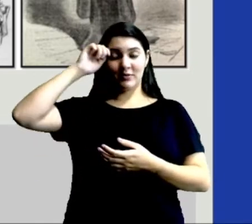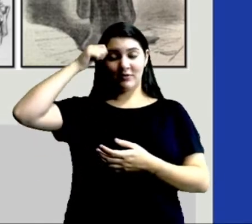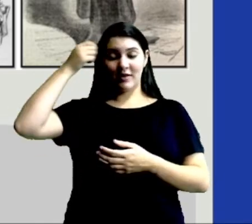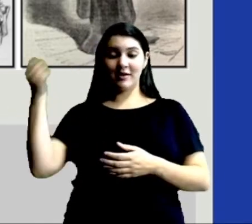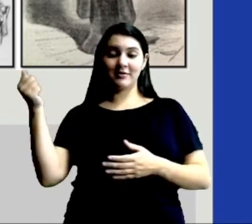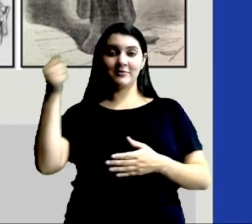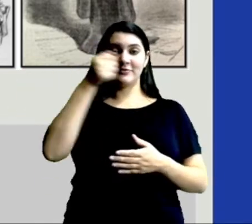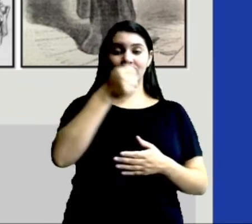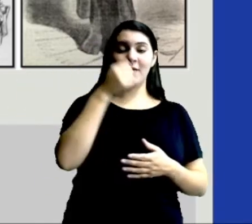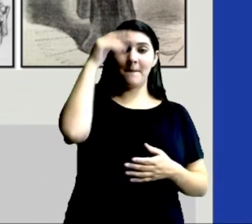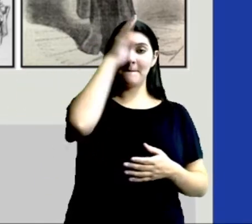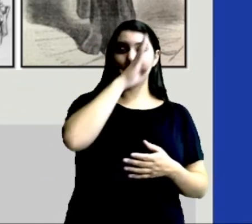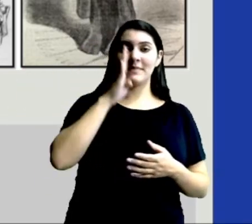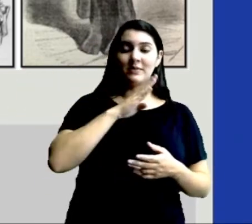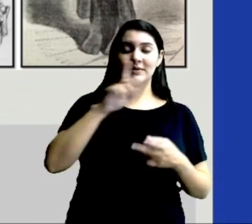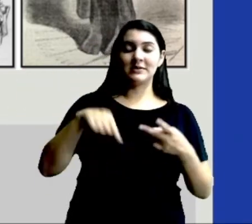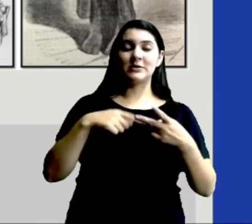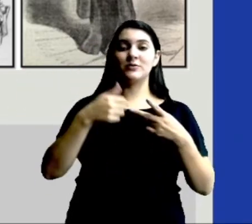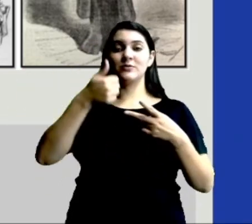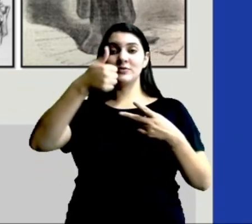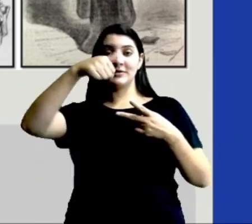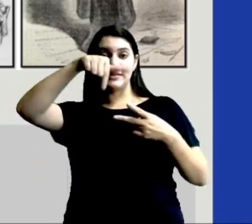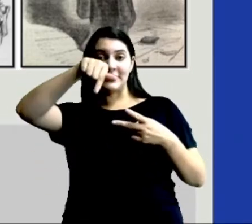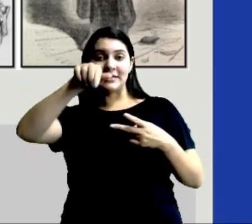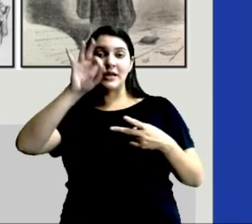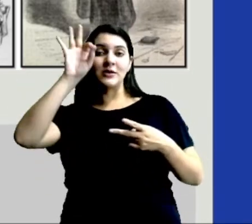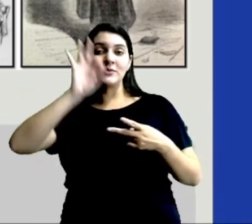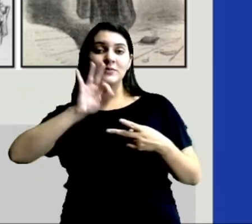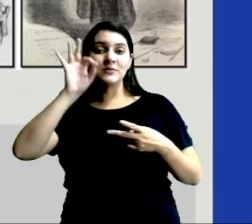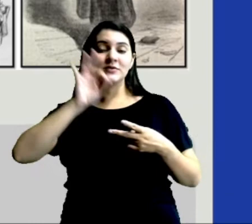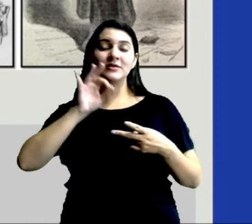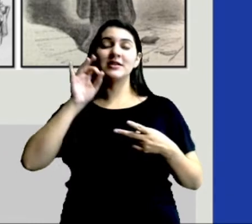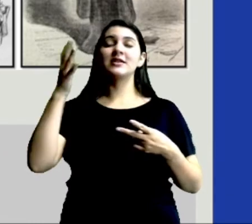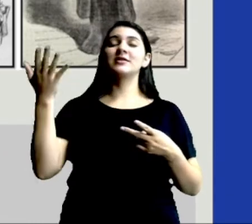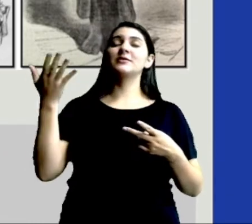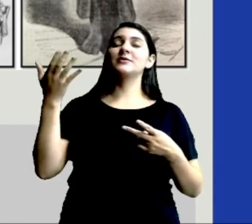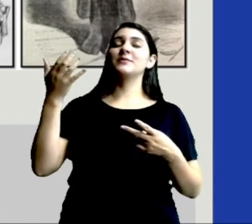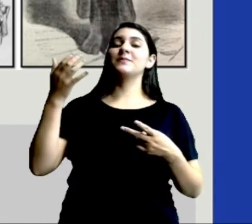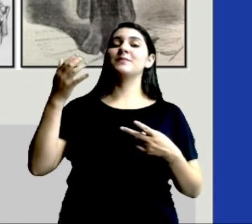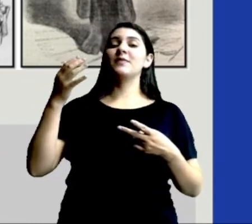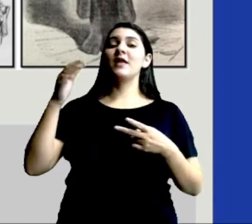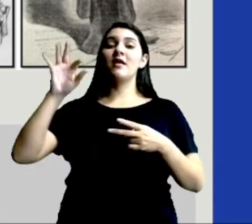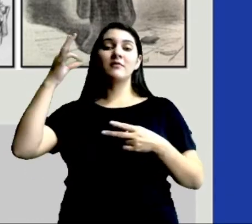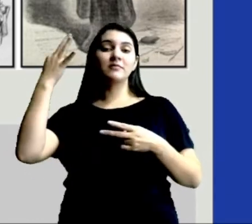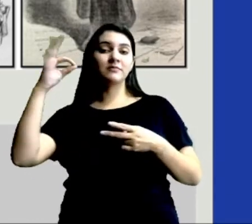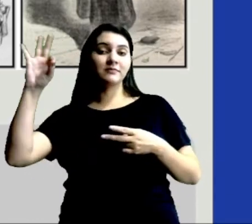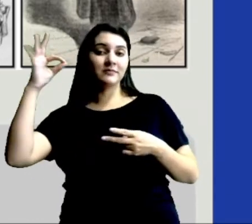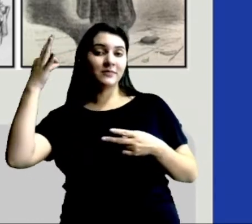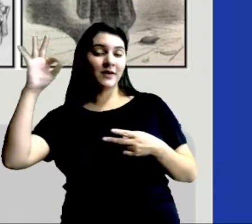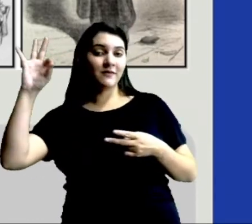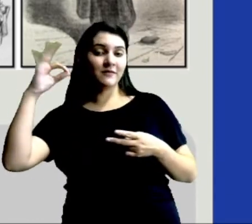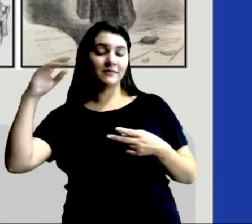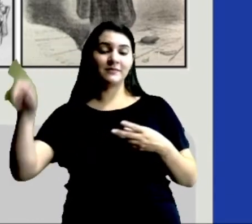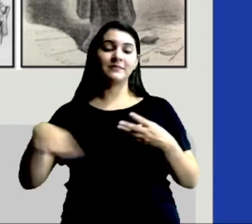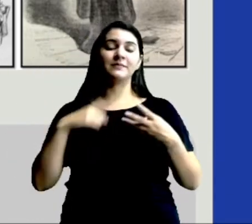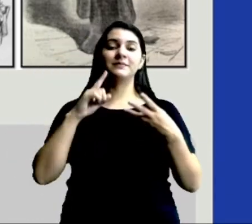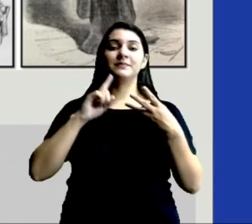17% para a América Espanhola. 17% foi para as Antilhas Francesas e Lusitana.